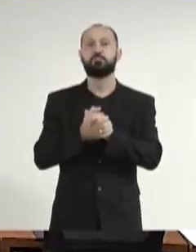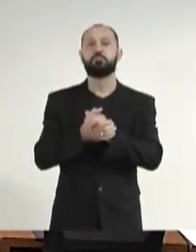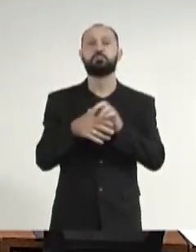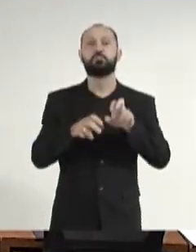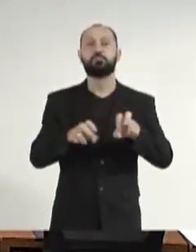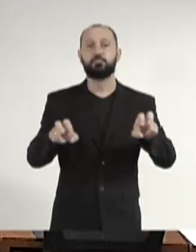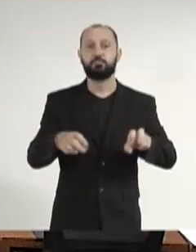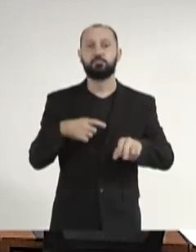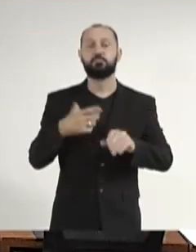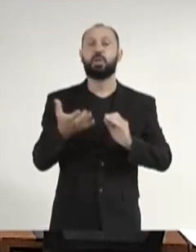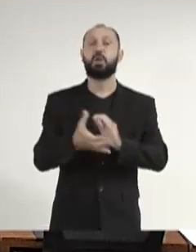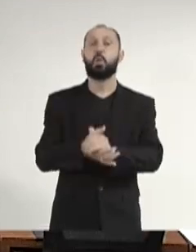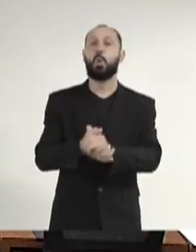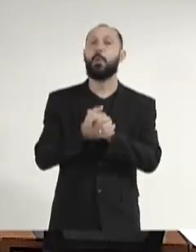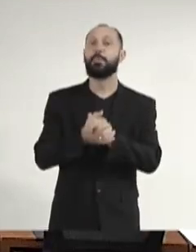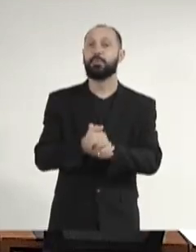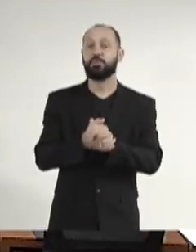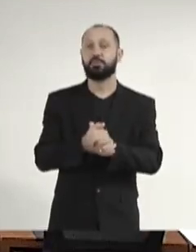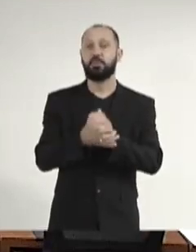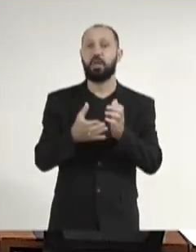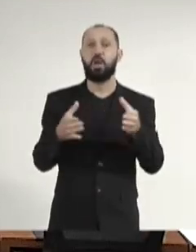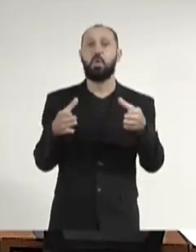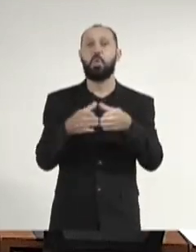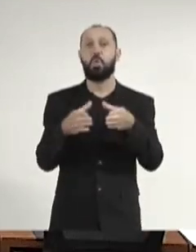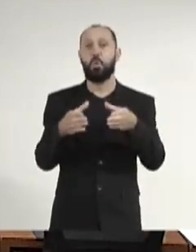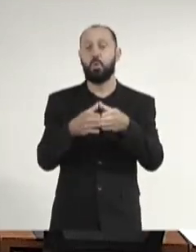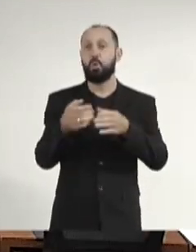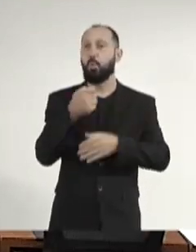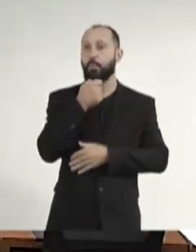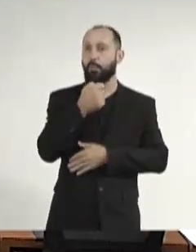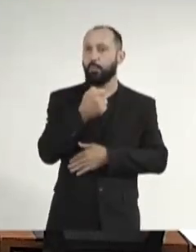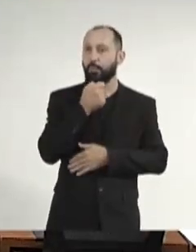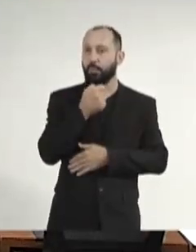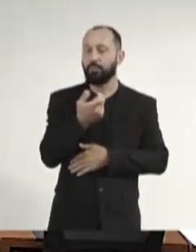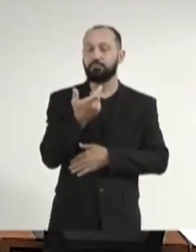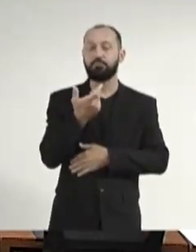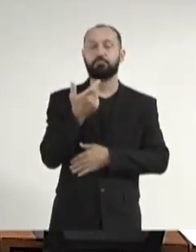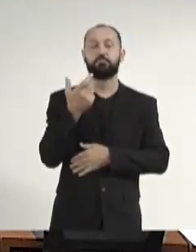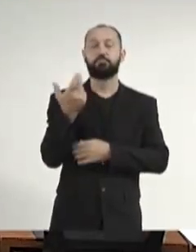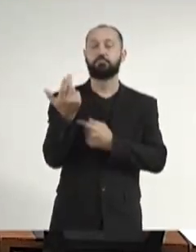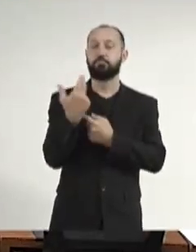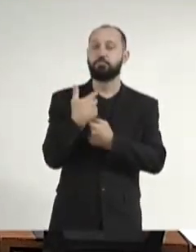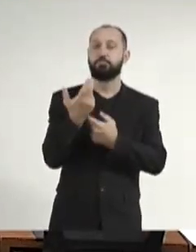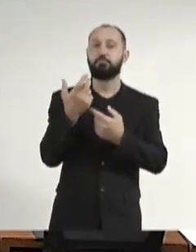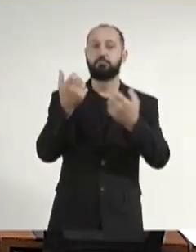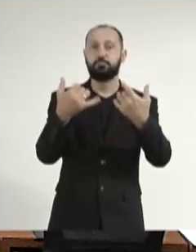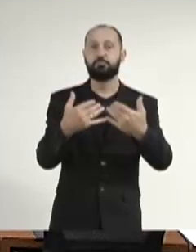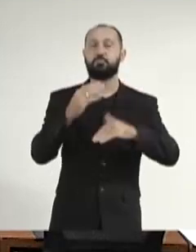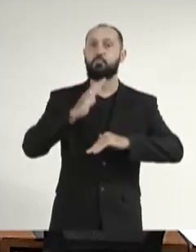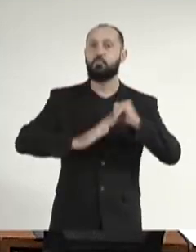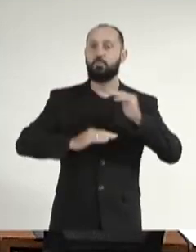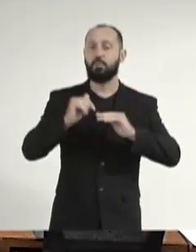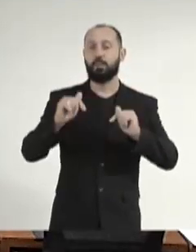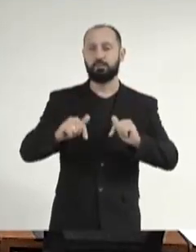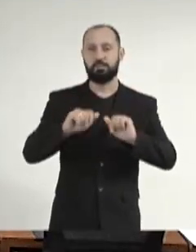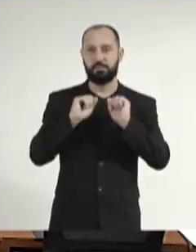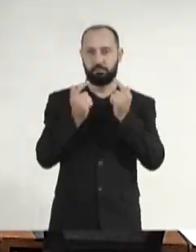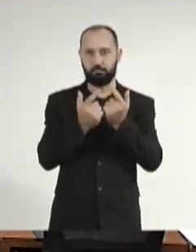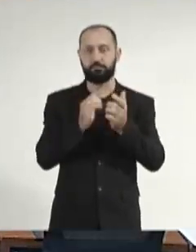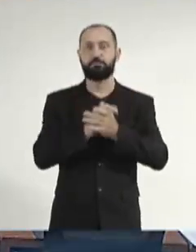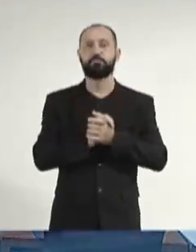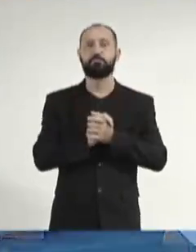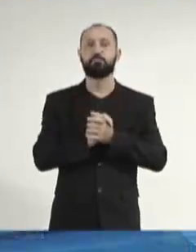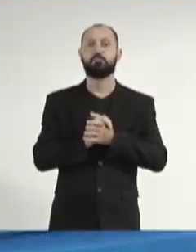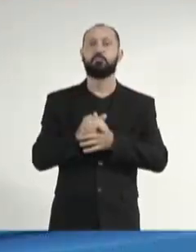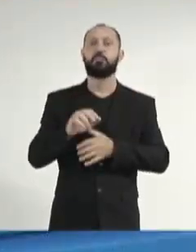plateia, cumprimentar também toda a equipe da imprensa e servidores da casa. Senhor presidente, faço